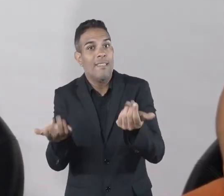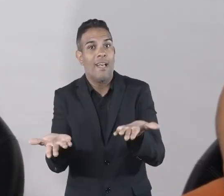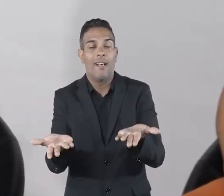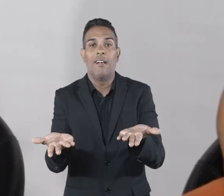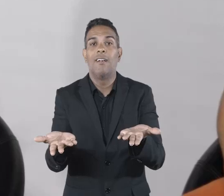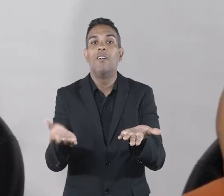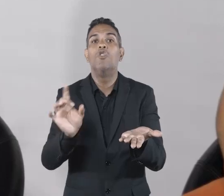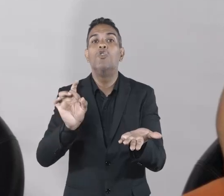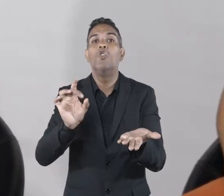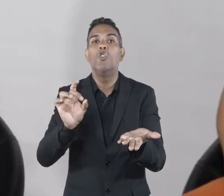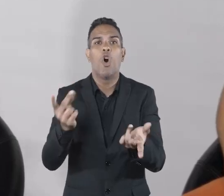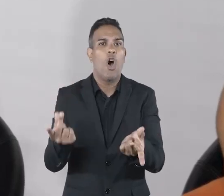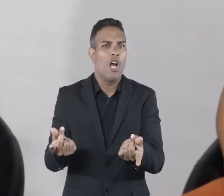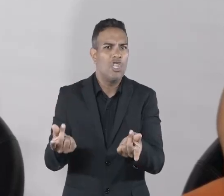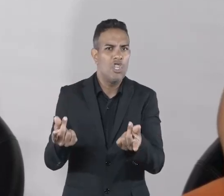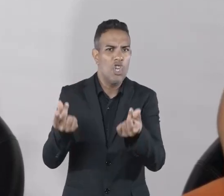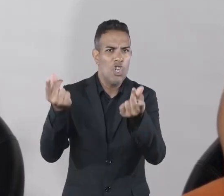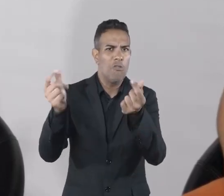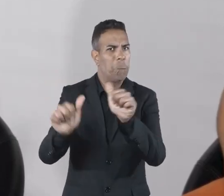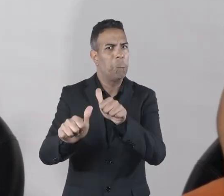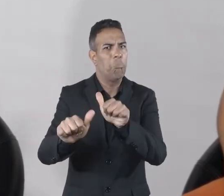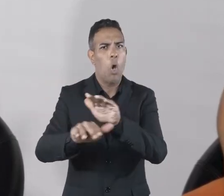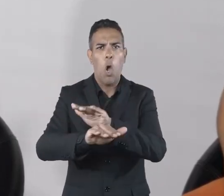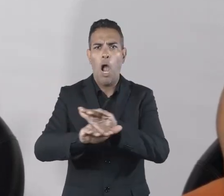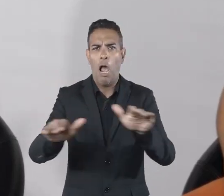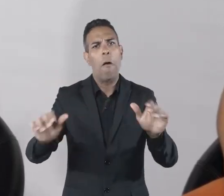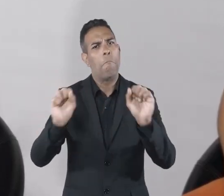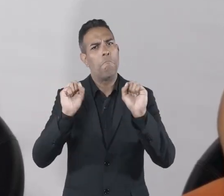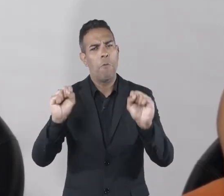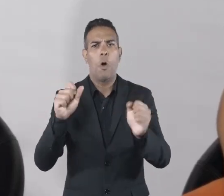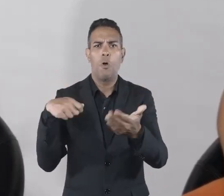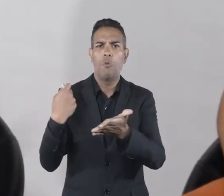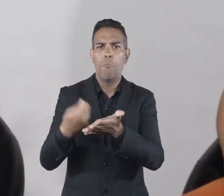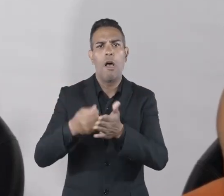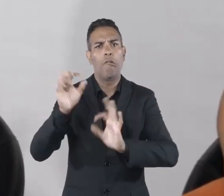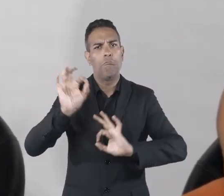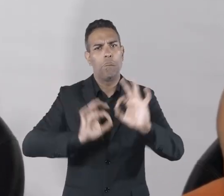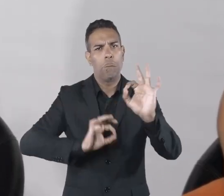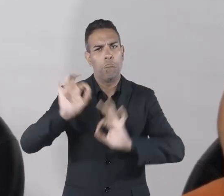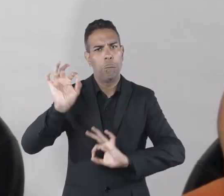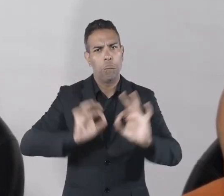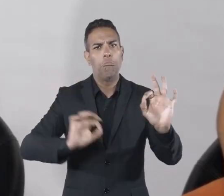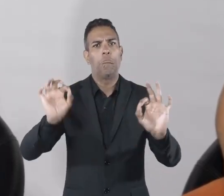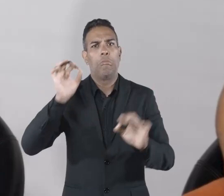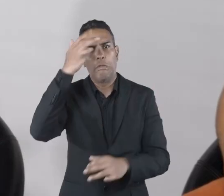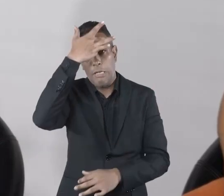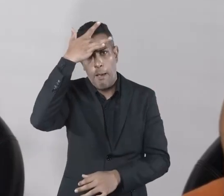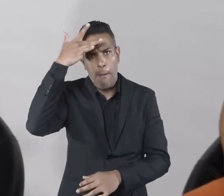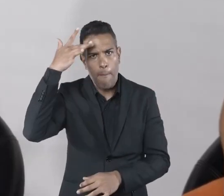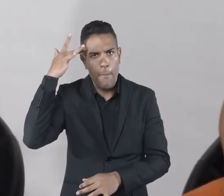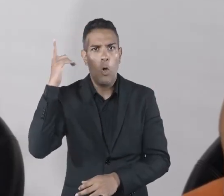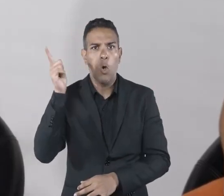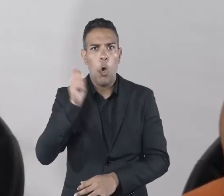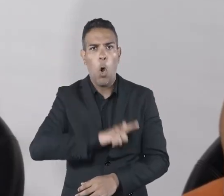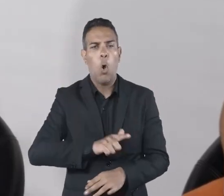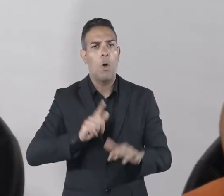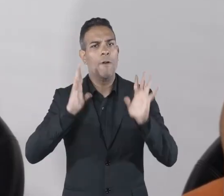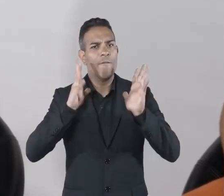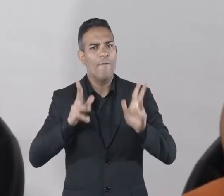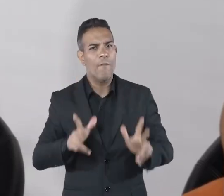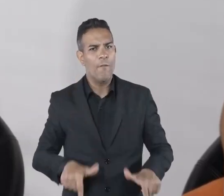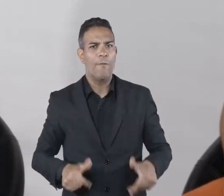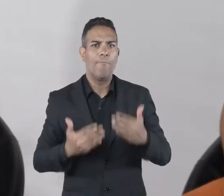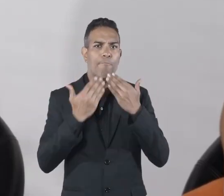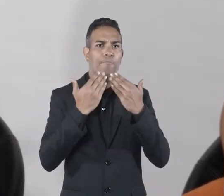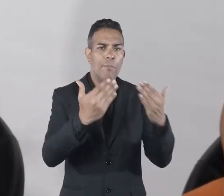também. Eu sou produtor cultural, mas eu estou pensando no sentido Haiti. Precisa de produtor cultural brasileiro para ajudar a gente a fazer